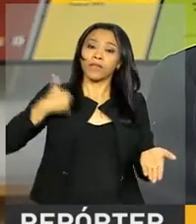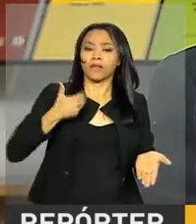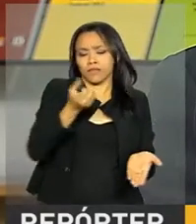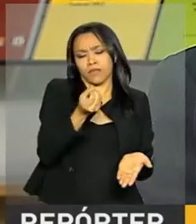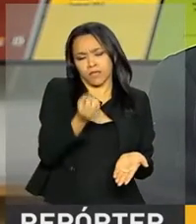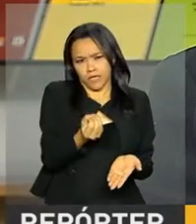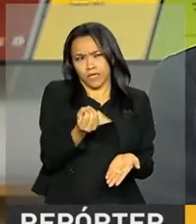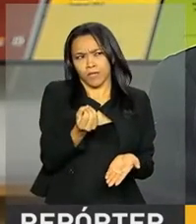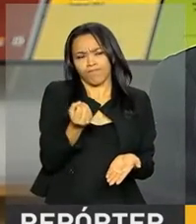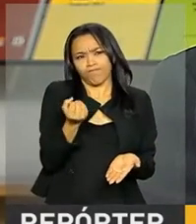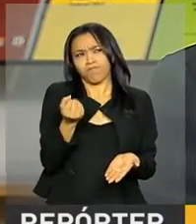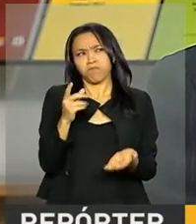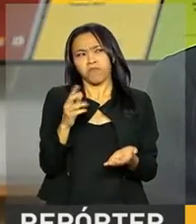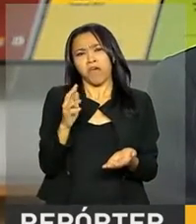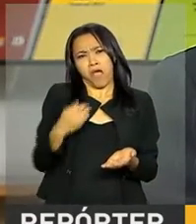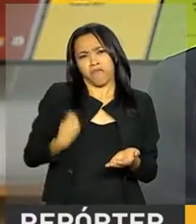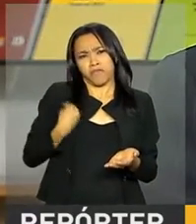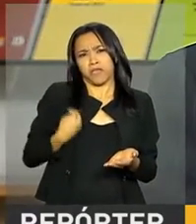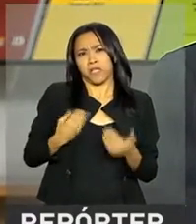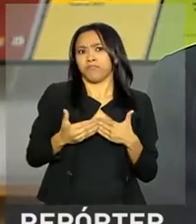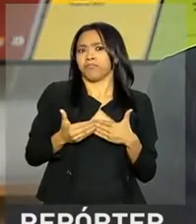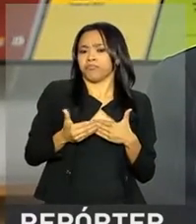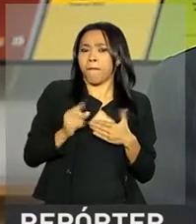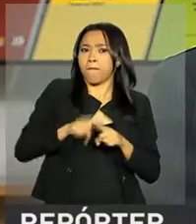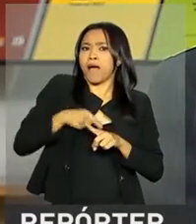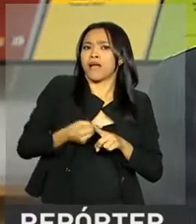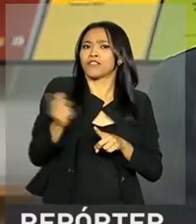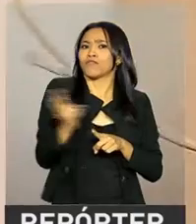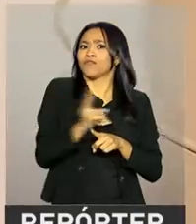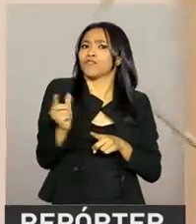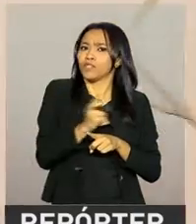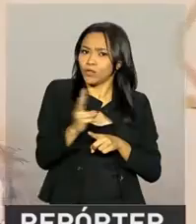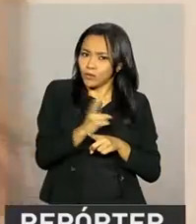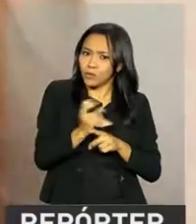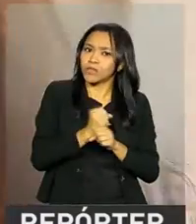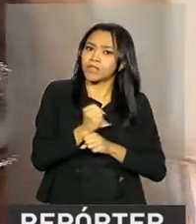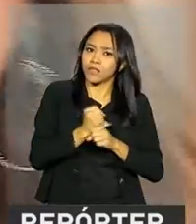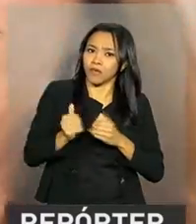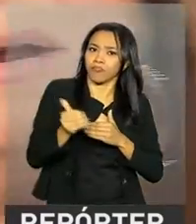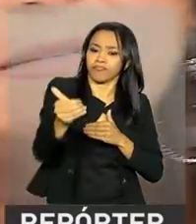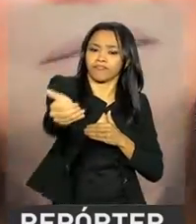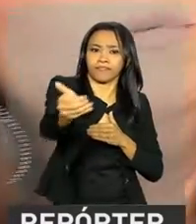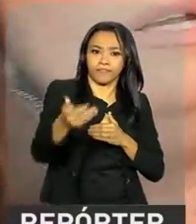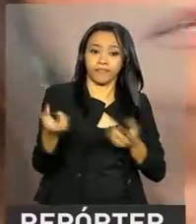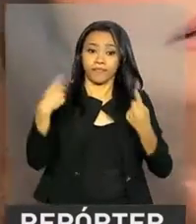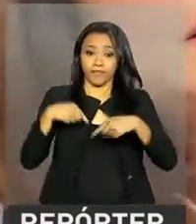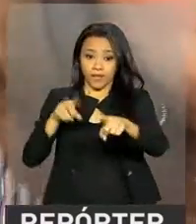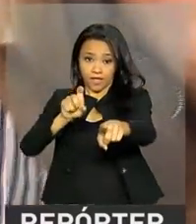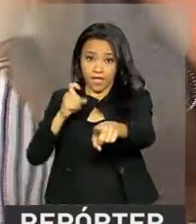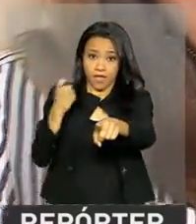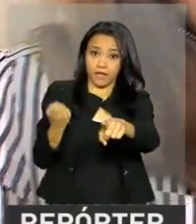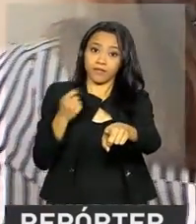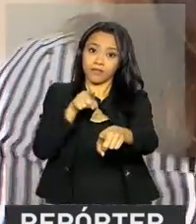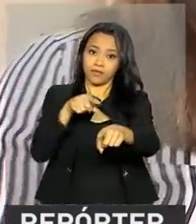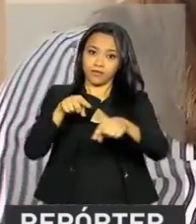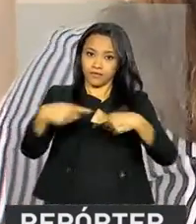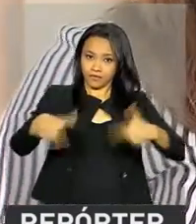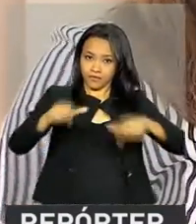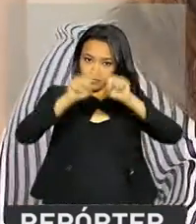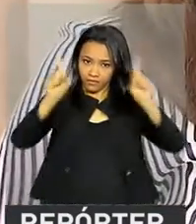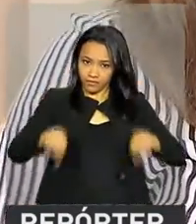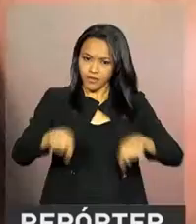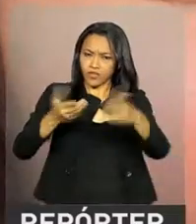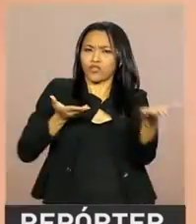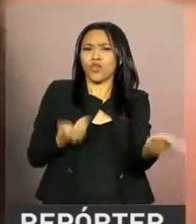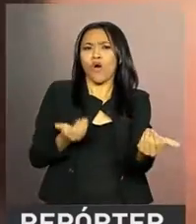uma expectativa de vida de 22 anos em média no país. A ex-funcionária pública Maria do Socorro começou a trabalhar